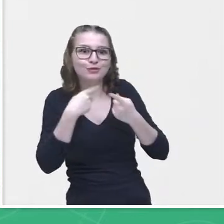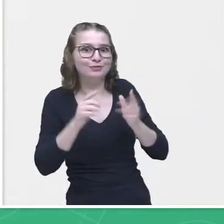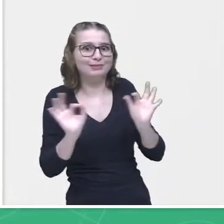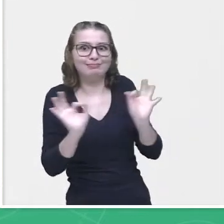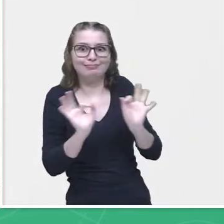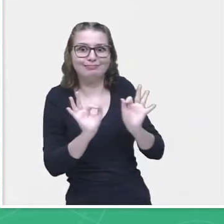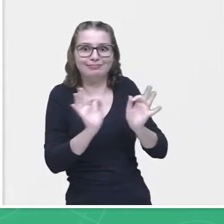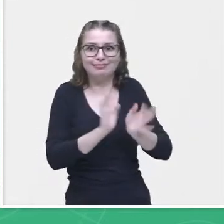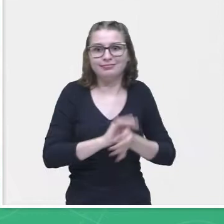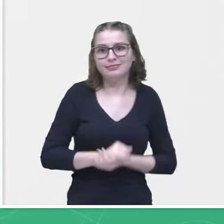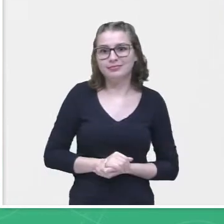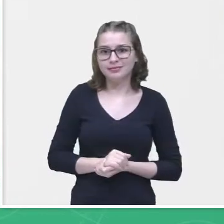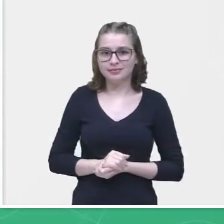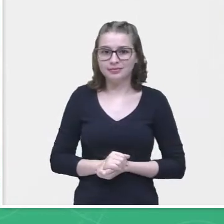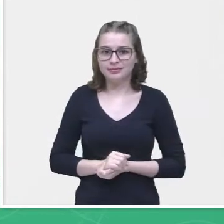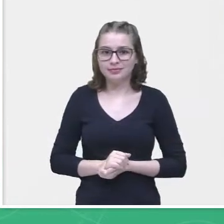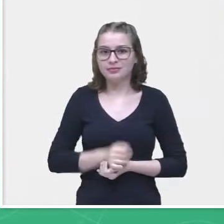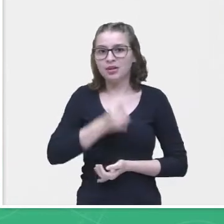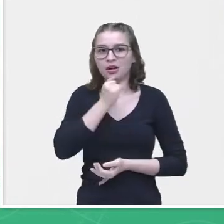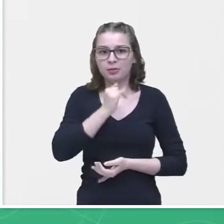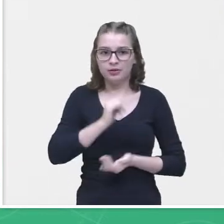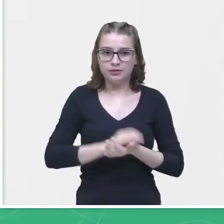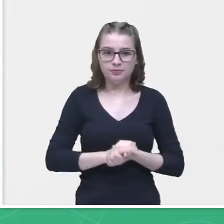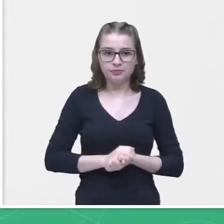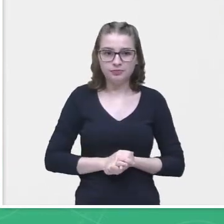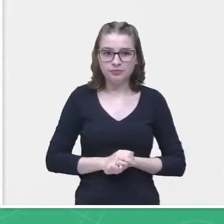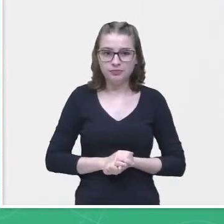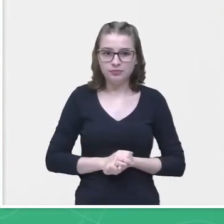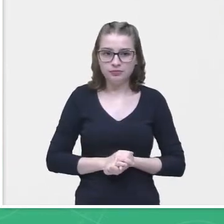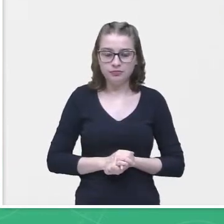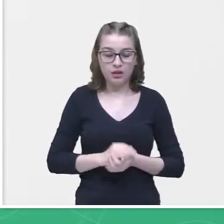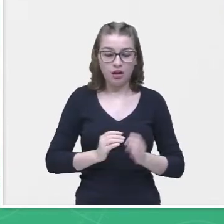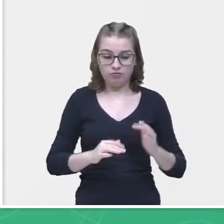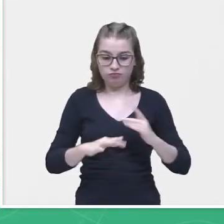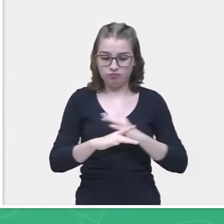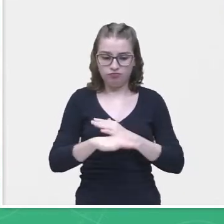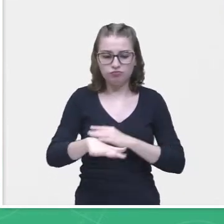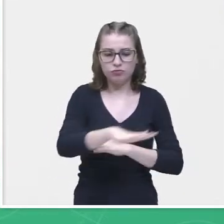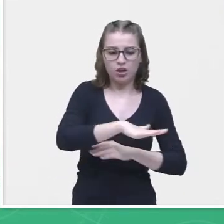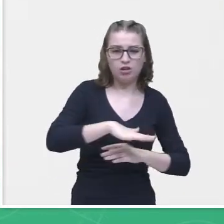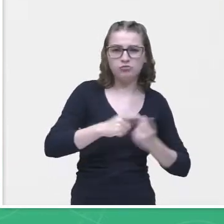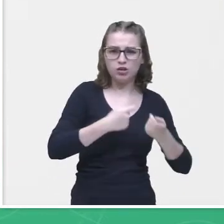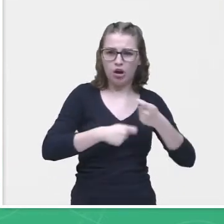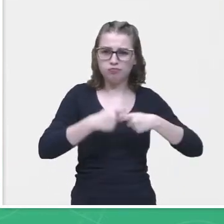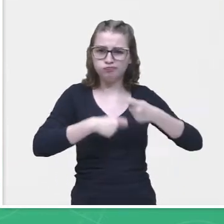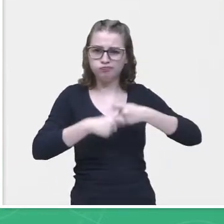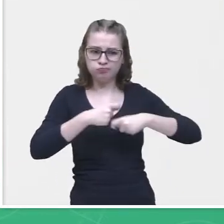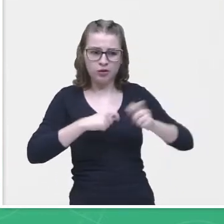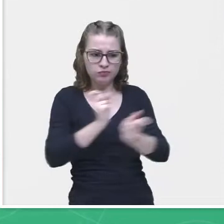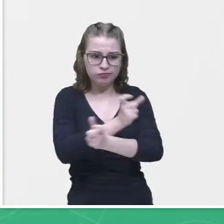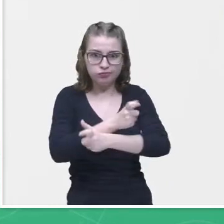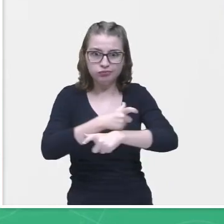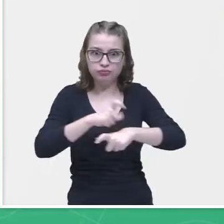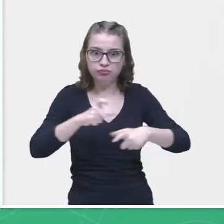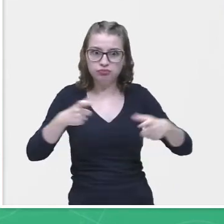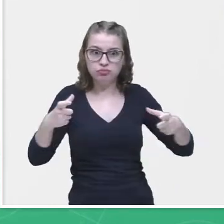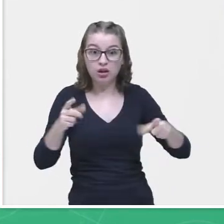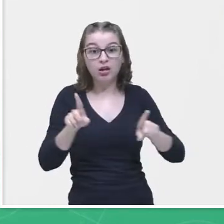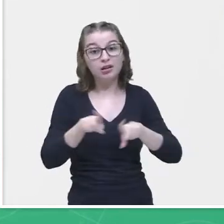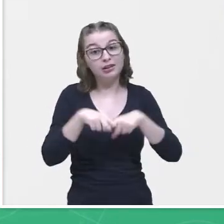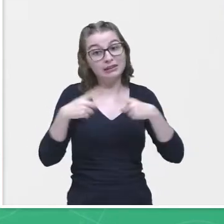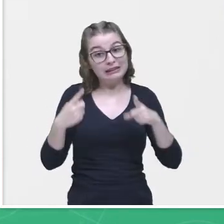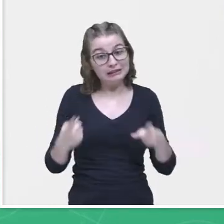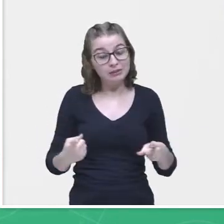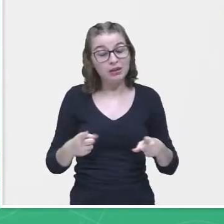que diz aí, o crescimento acelerado dos grandes centros econômicos mundiais aumenta os problemas sociais.